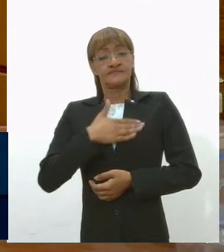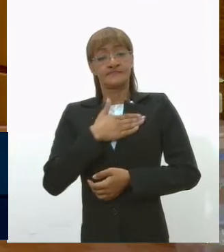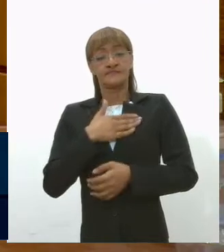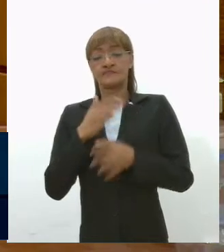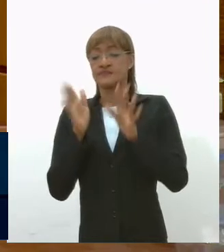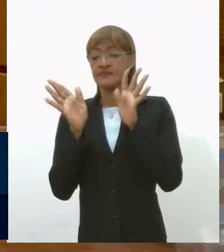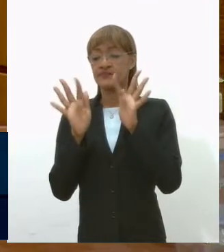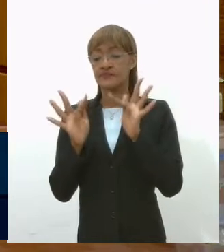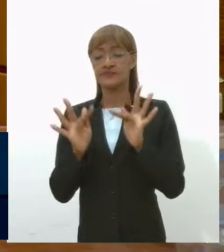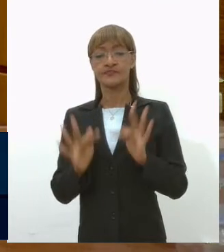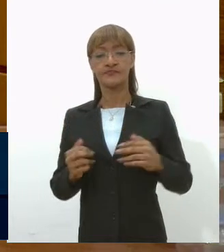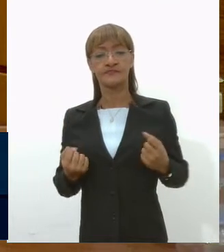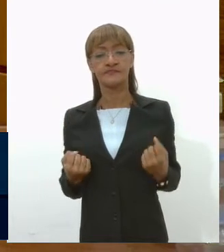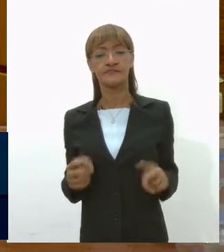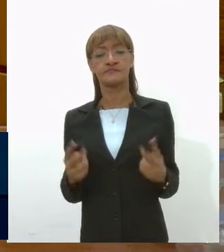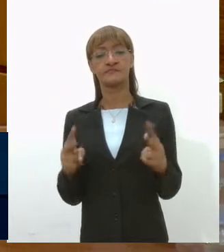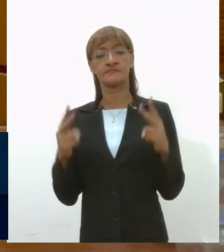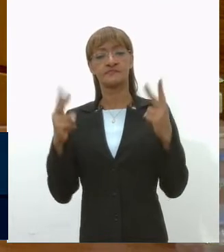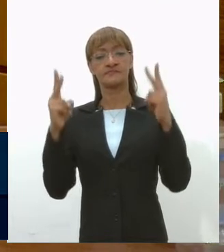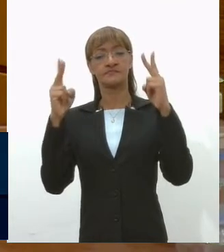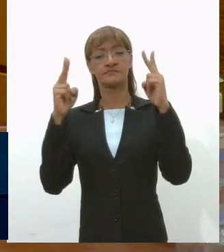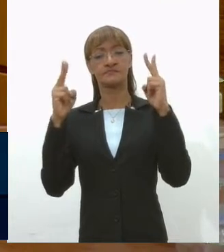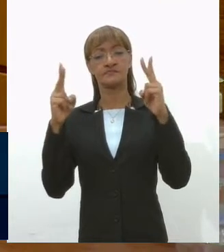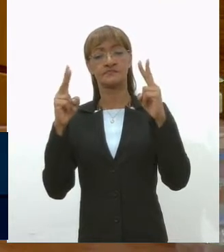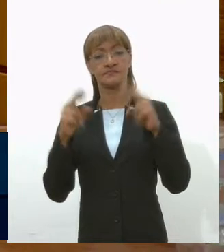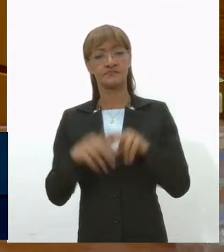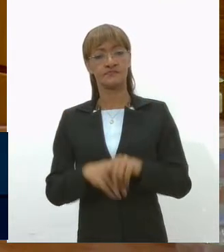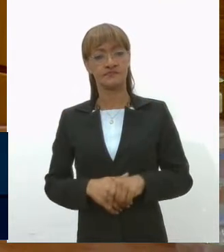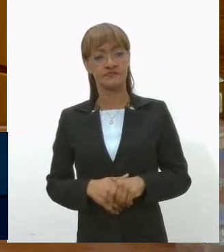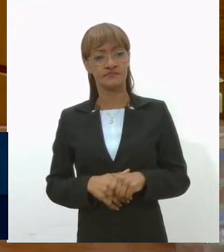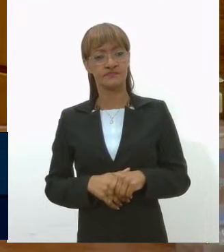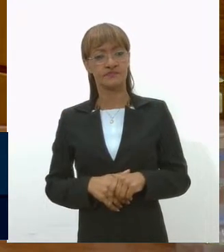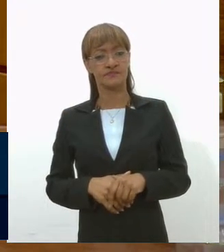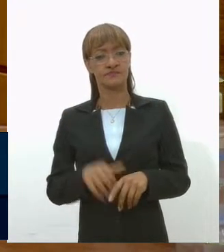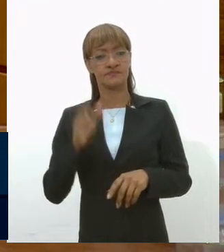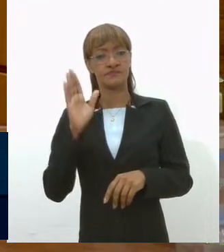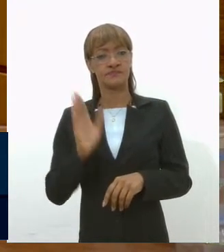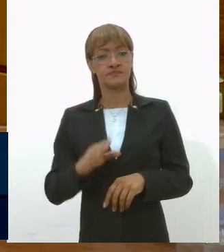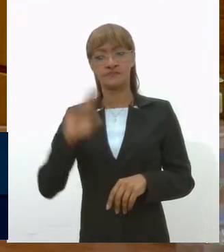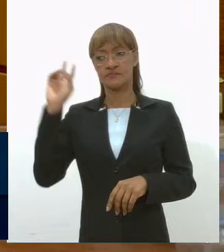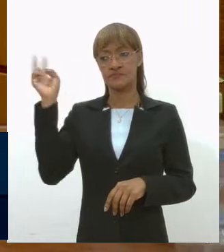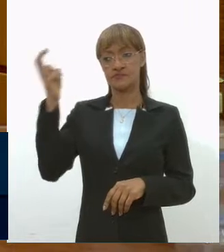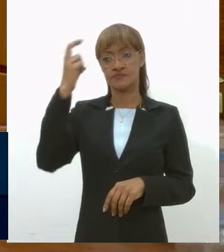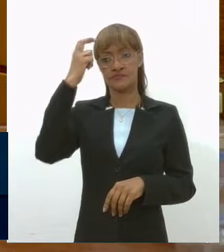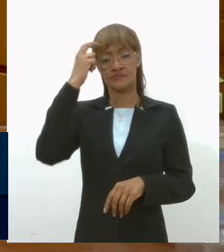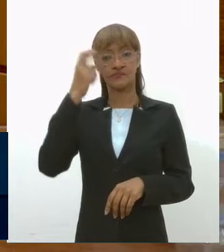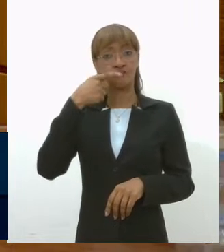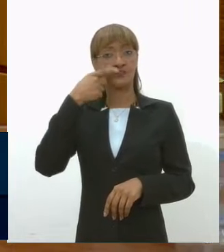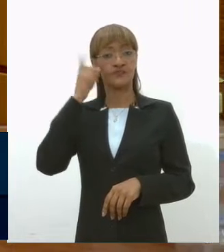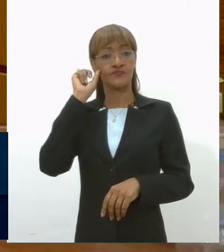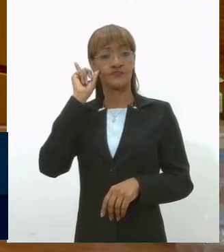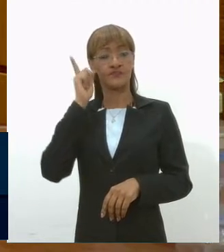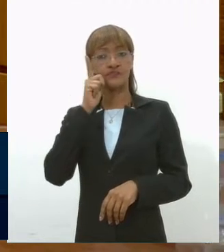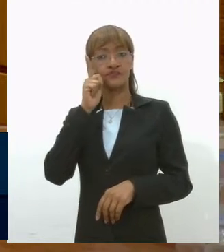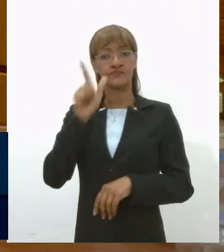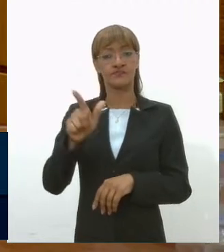pela vitória que os defensores da cultura tiveram no dia de ontem. Ontem nós assistimos à derrubada